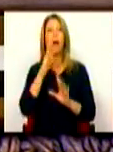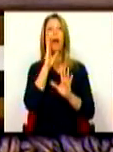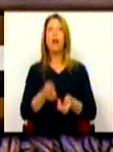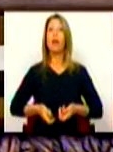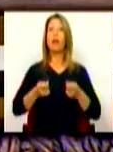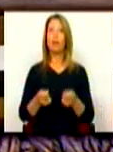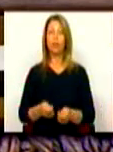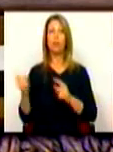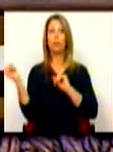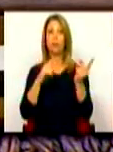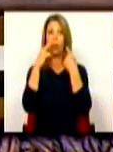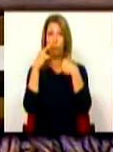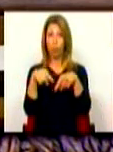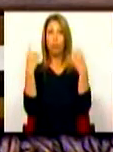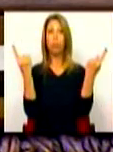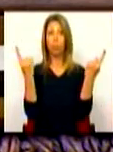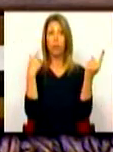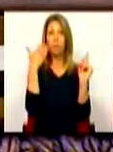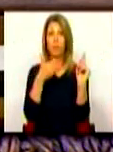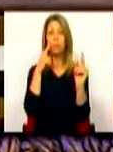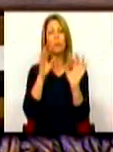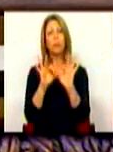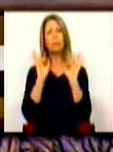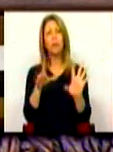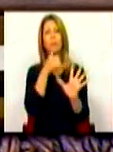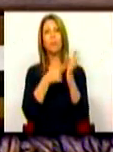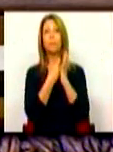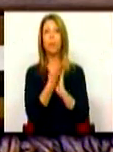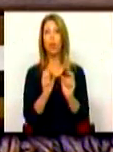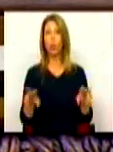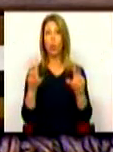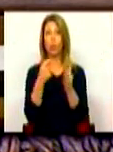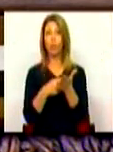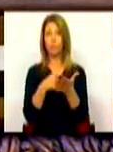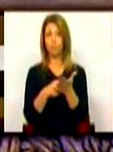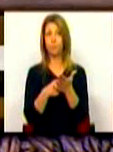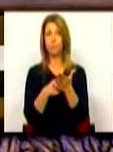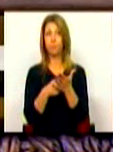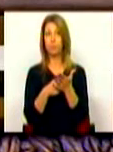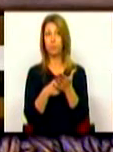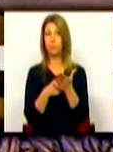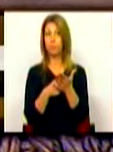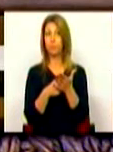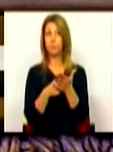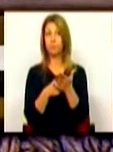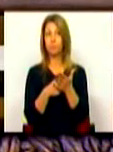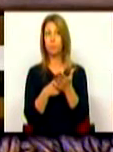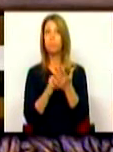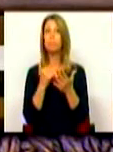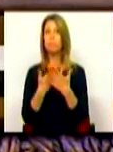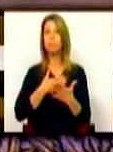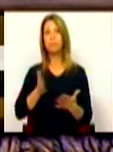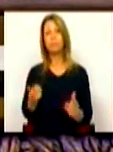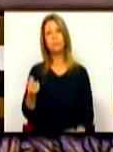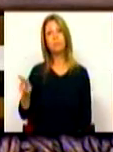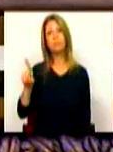público, tomando medidas, como foi o exemplo do novo tarifário, tornando os passos mais